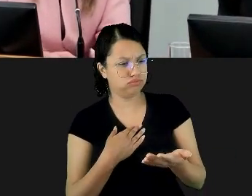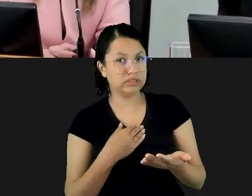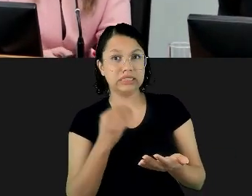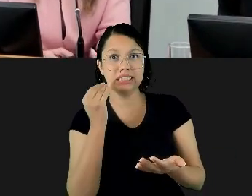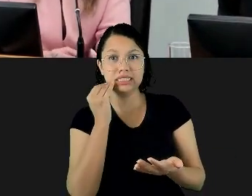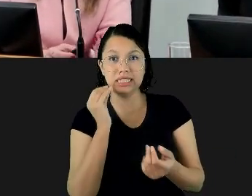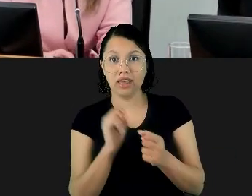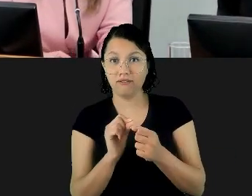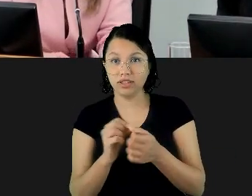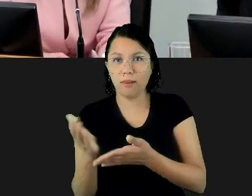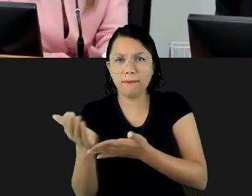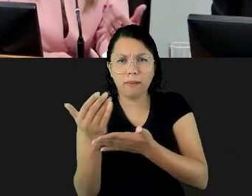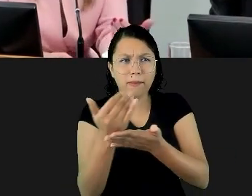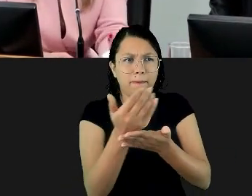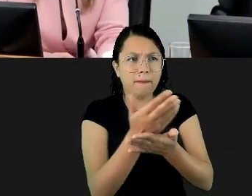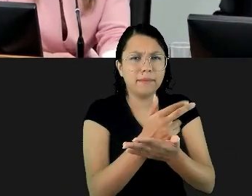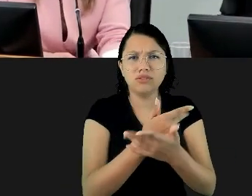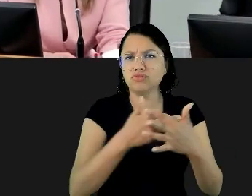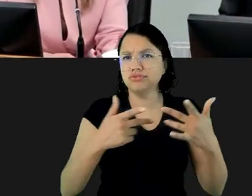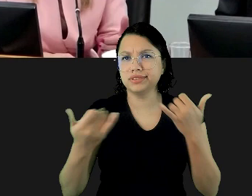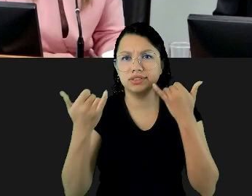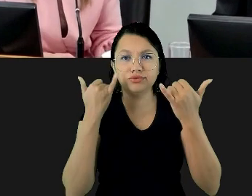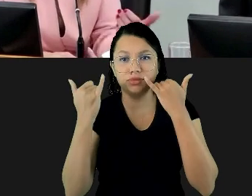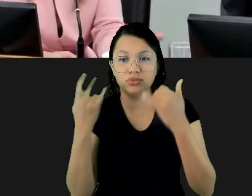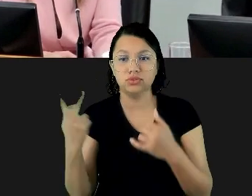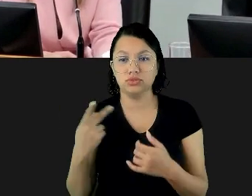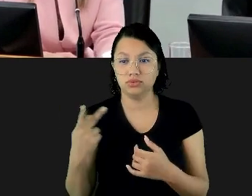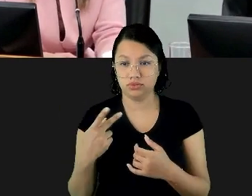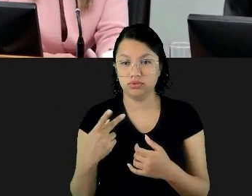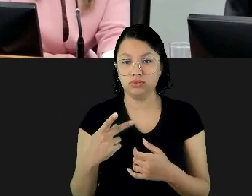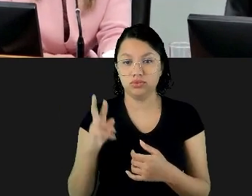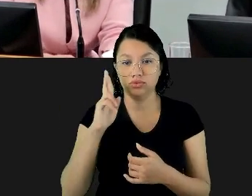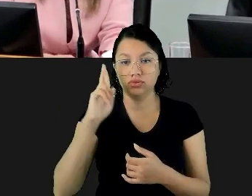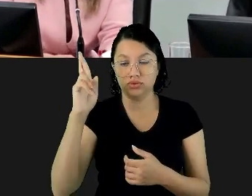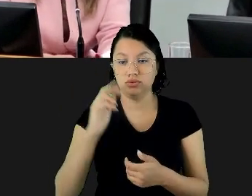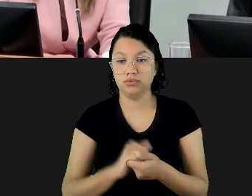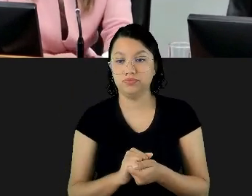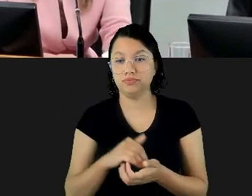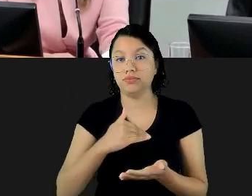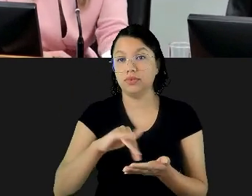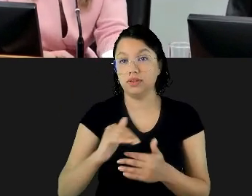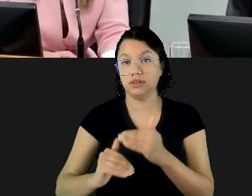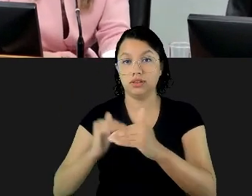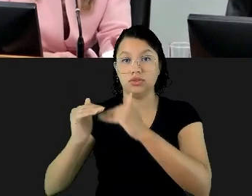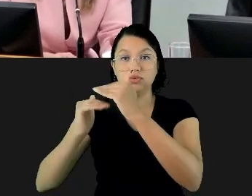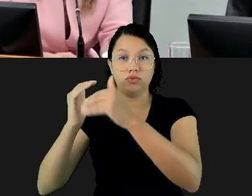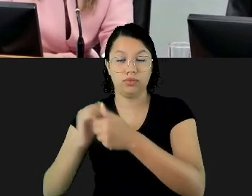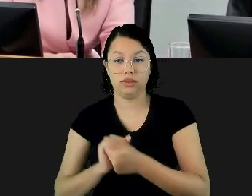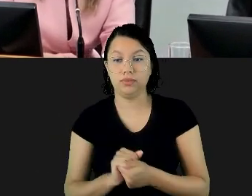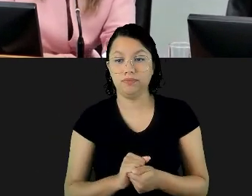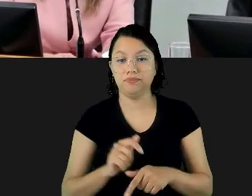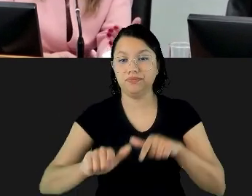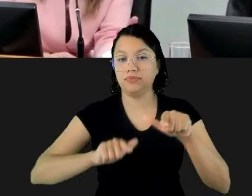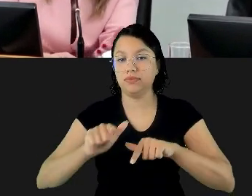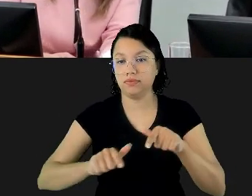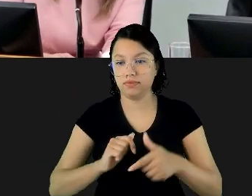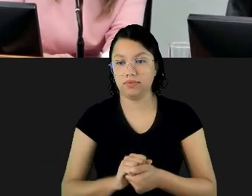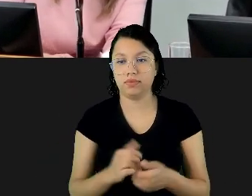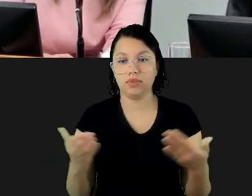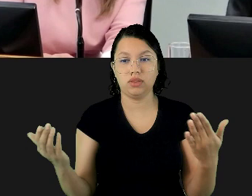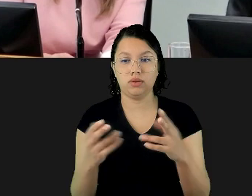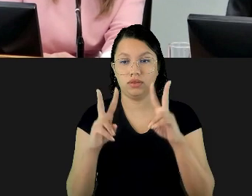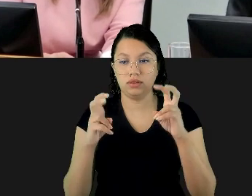aí de várias informações que o nosso governador Eduardo Rido, o nosso secretário de Desenvolvimento, Jaime Verruc, trabalharam com esse tema. Eu quero comentar